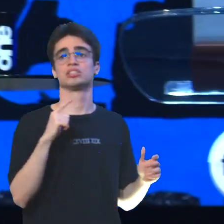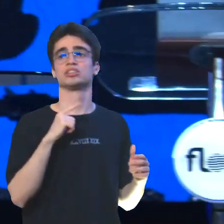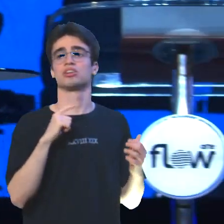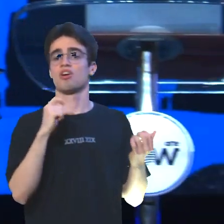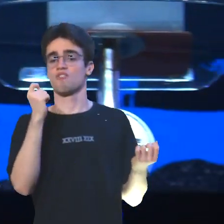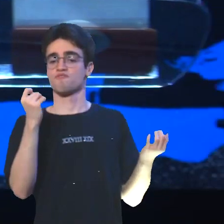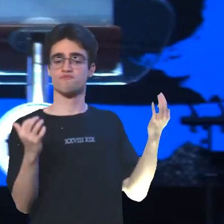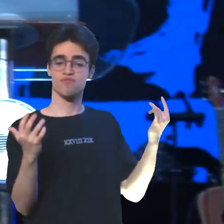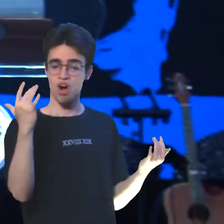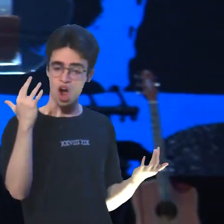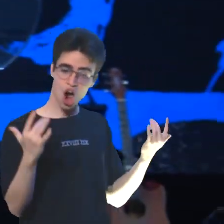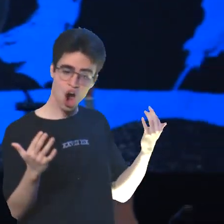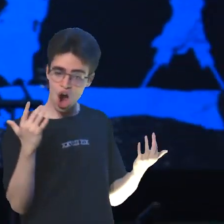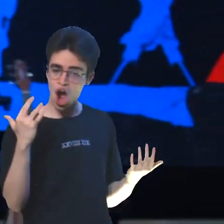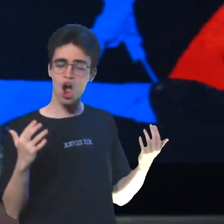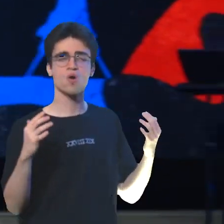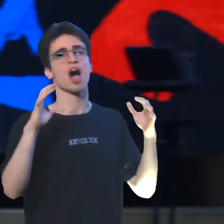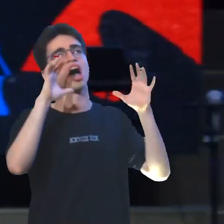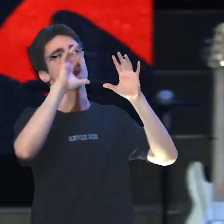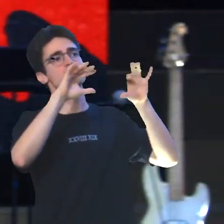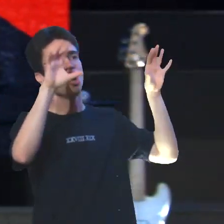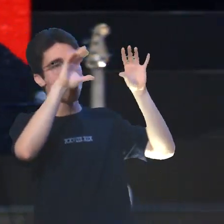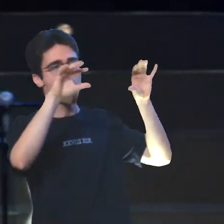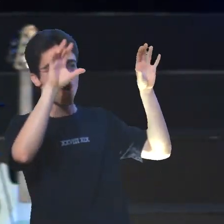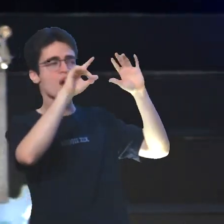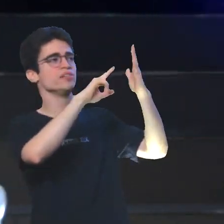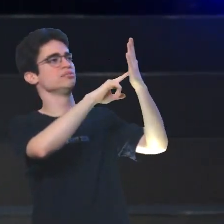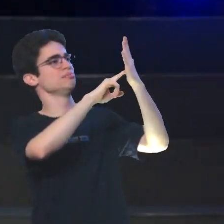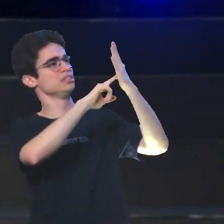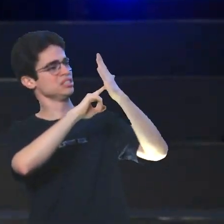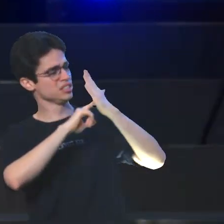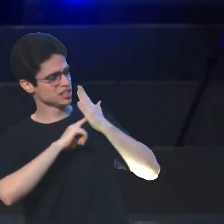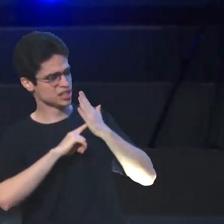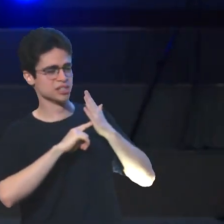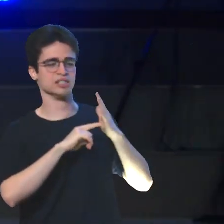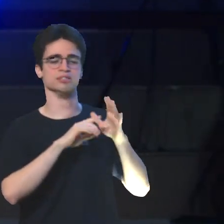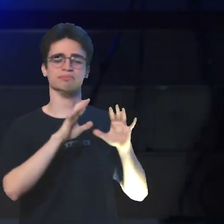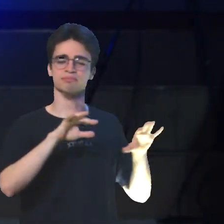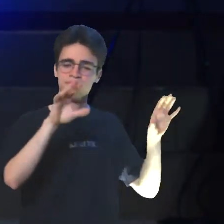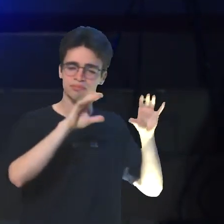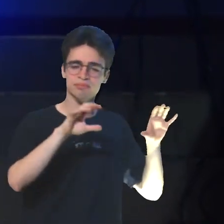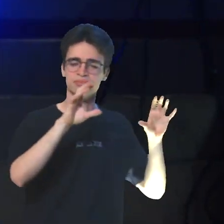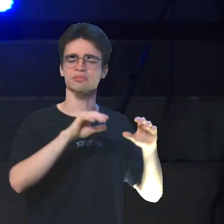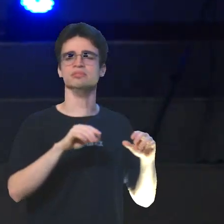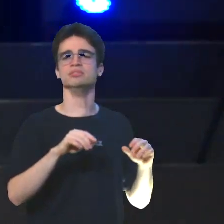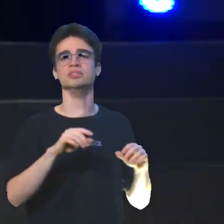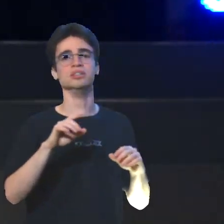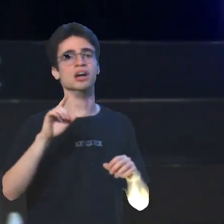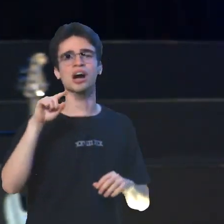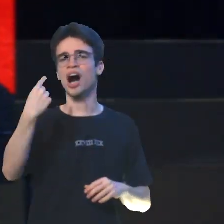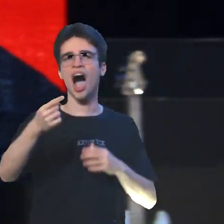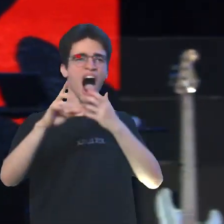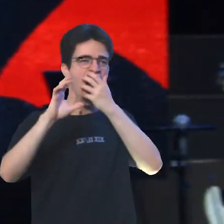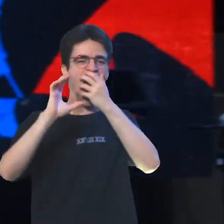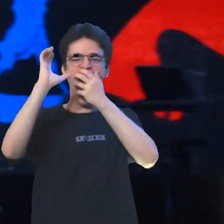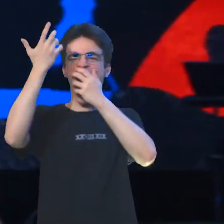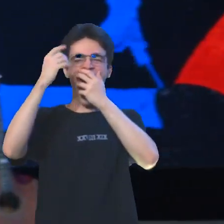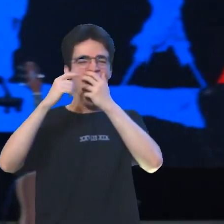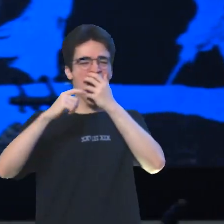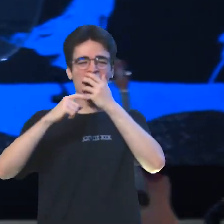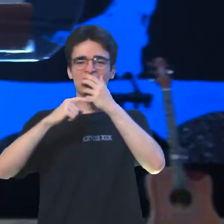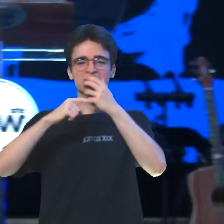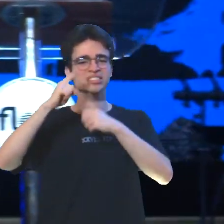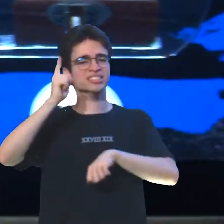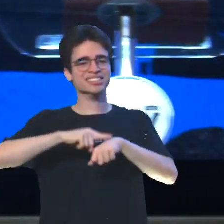nuvem durante a noite está guiando eles, até que chega um ponto crucial, onde tem um mar